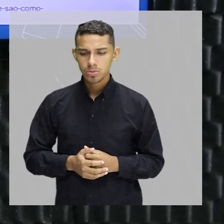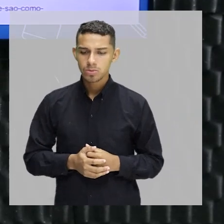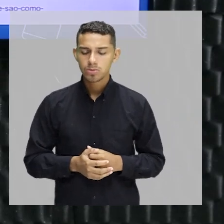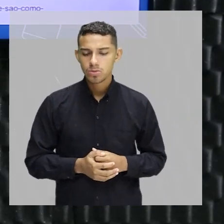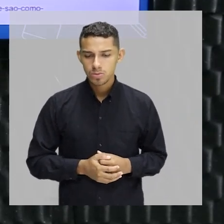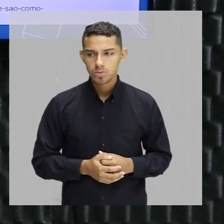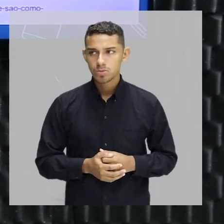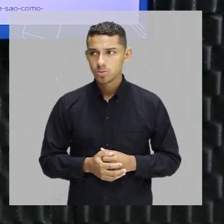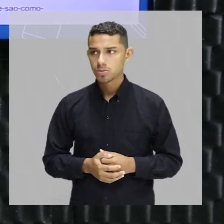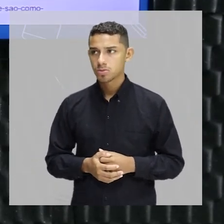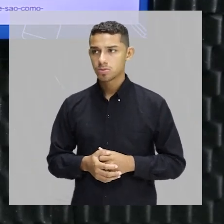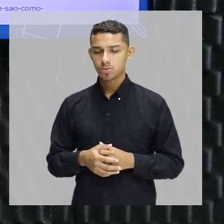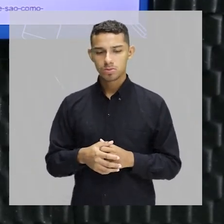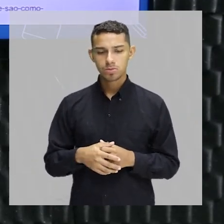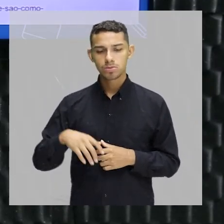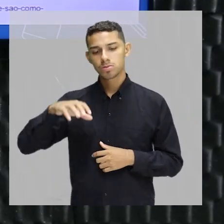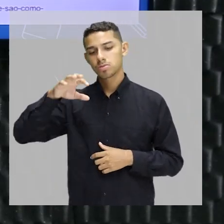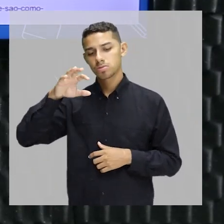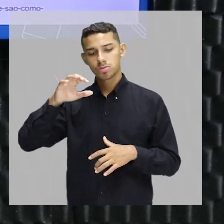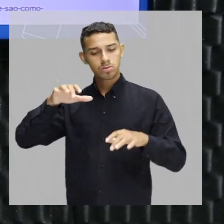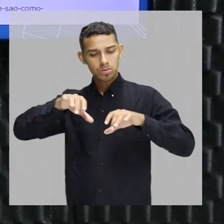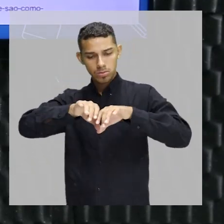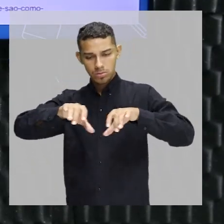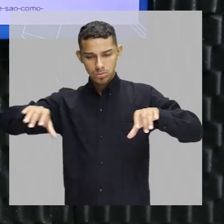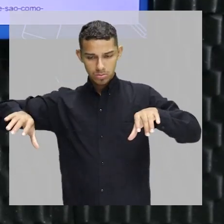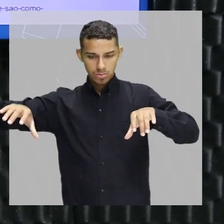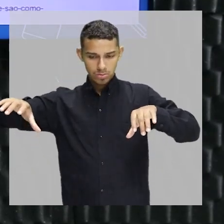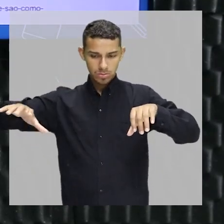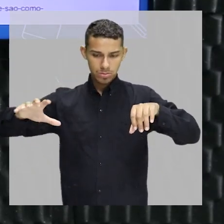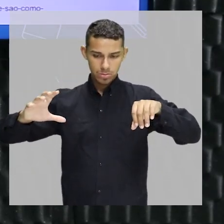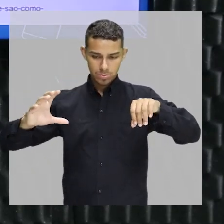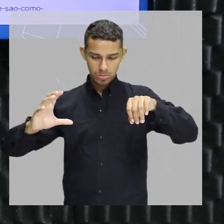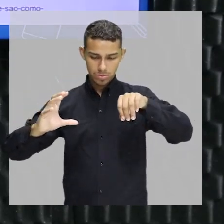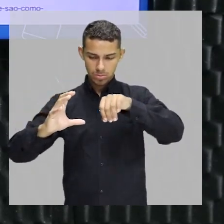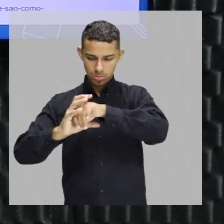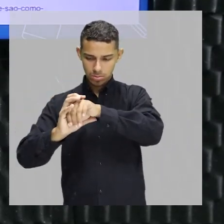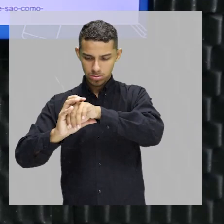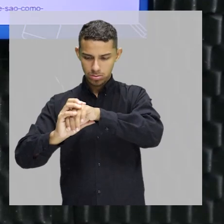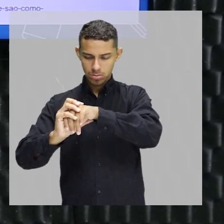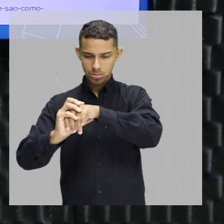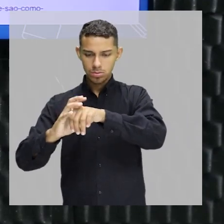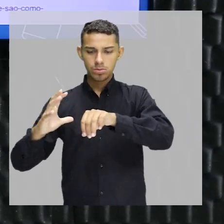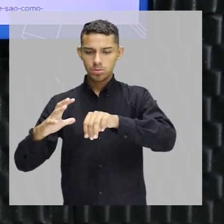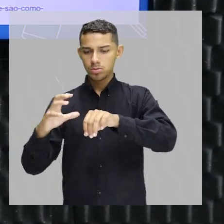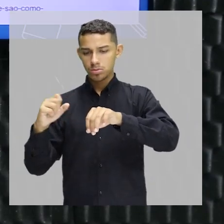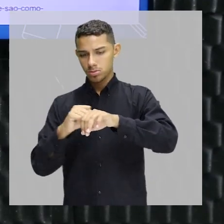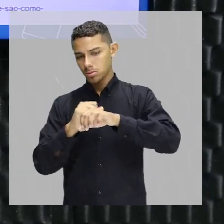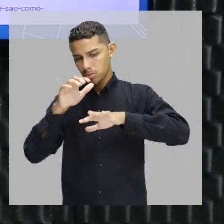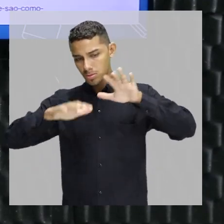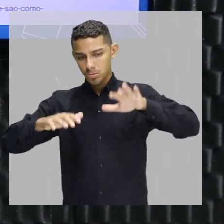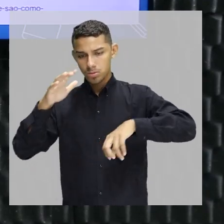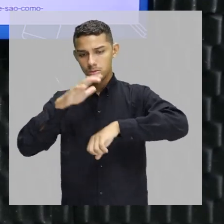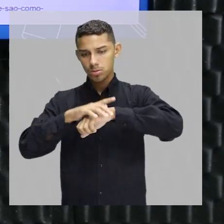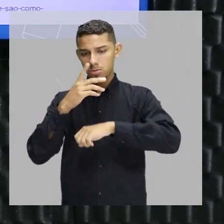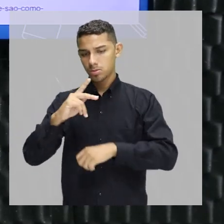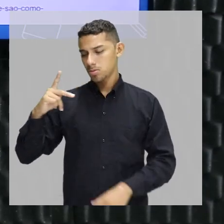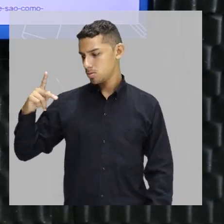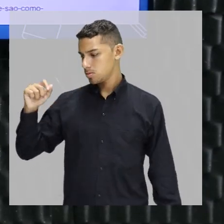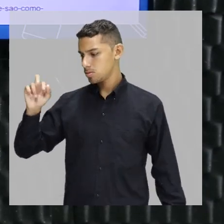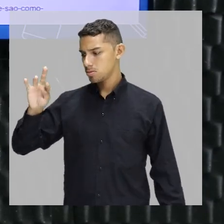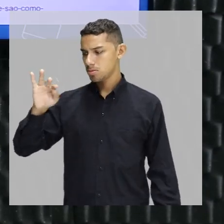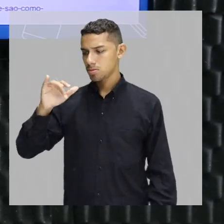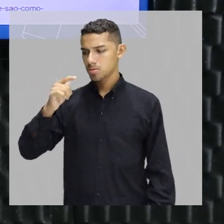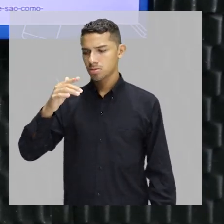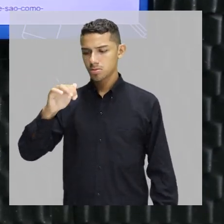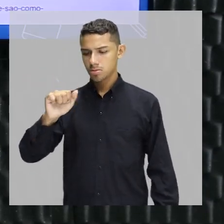aqui ele encaixa bem aqui no centro do sensor, só para ver a quantidade de partículas aí, dependendo também do material em que